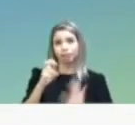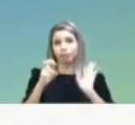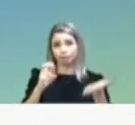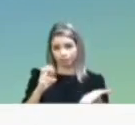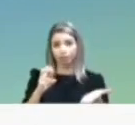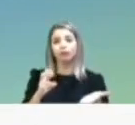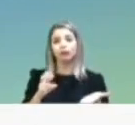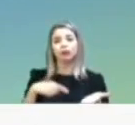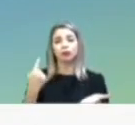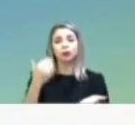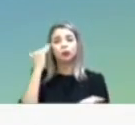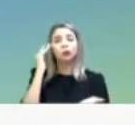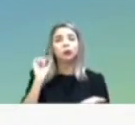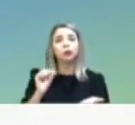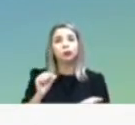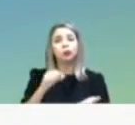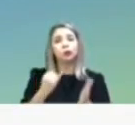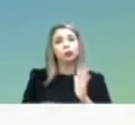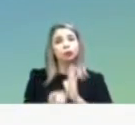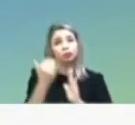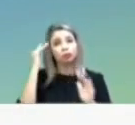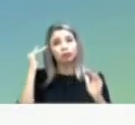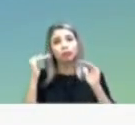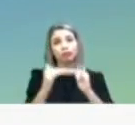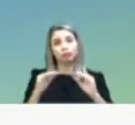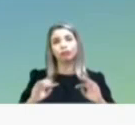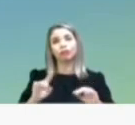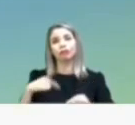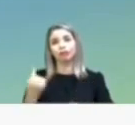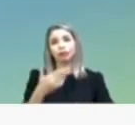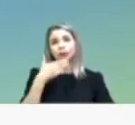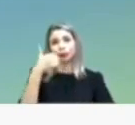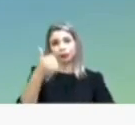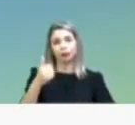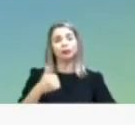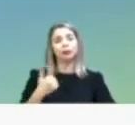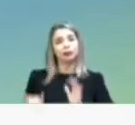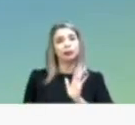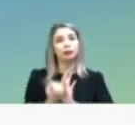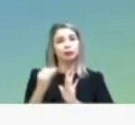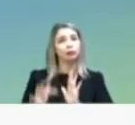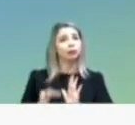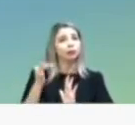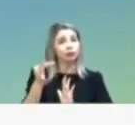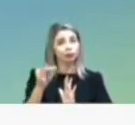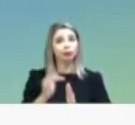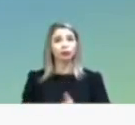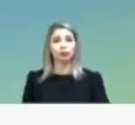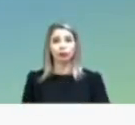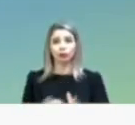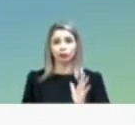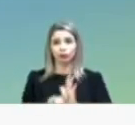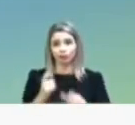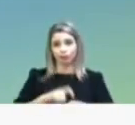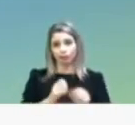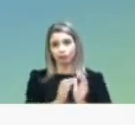e a gente entende que a medida que a inflação vai convergindo eventualmente a gente vai ter uma melhora dessas inflações obviamente nas inflações longas